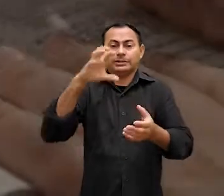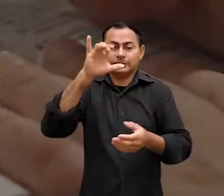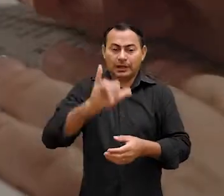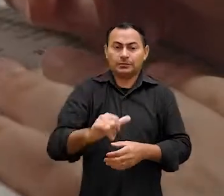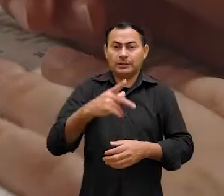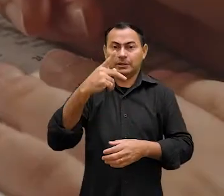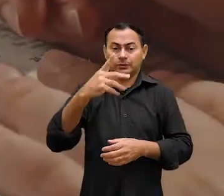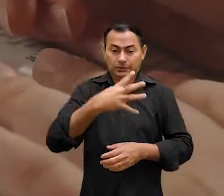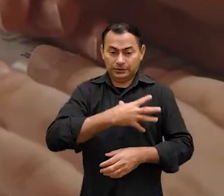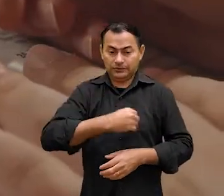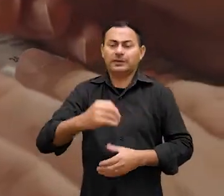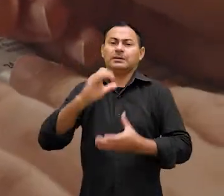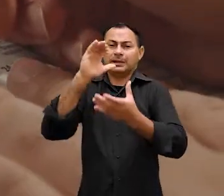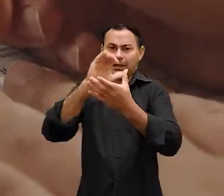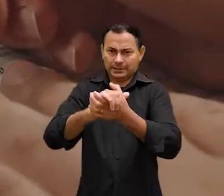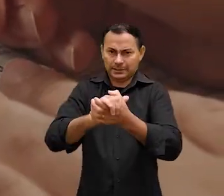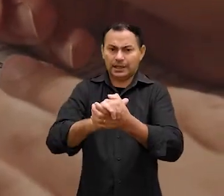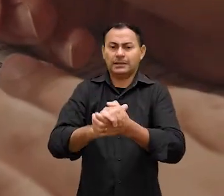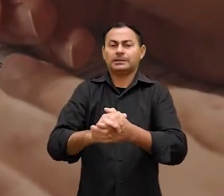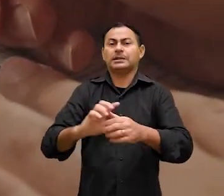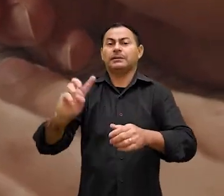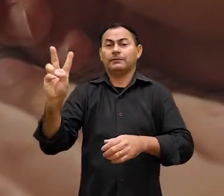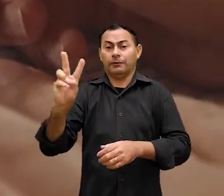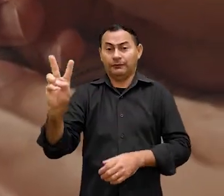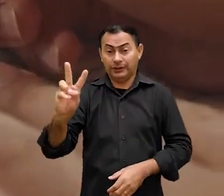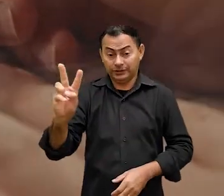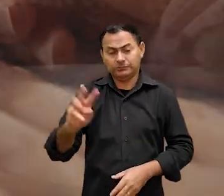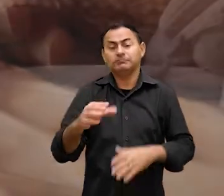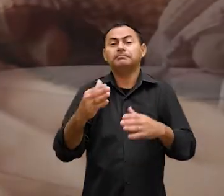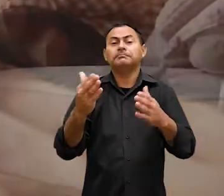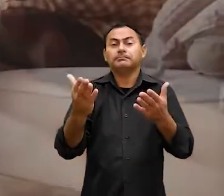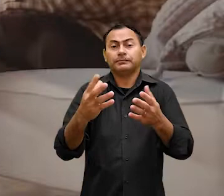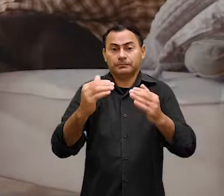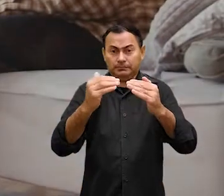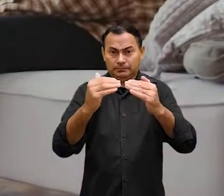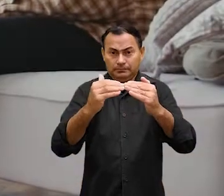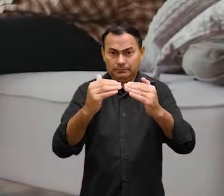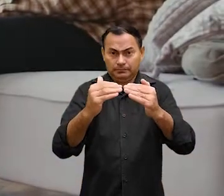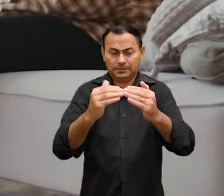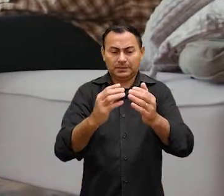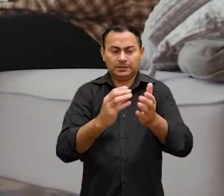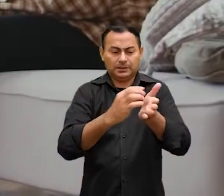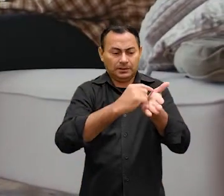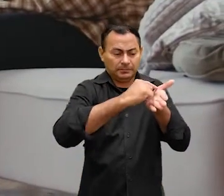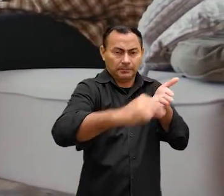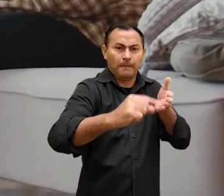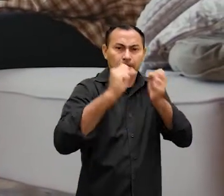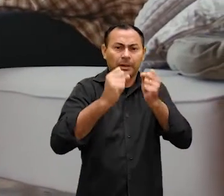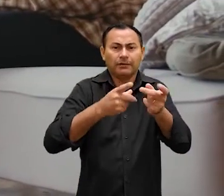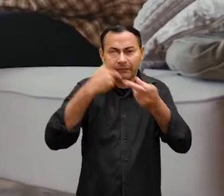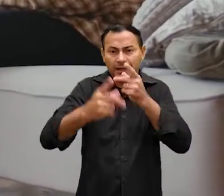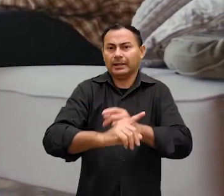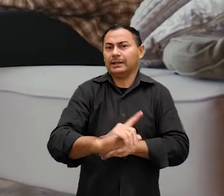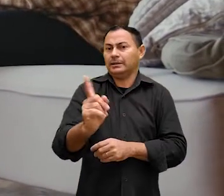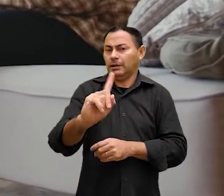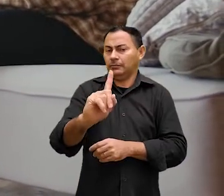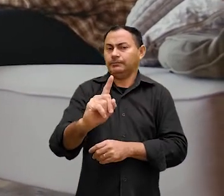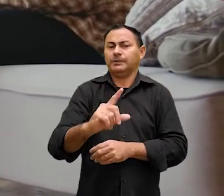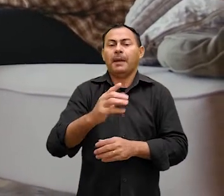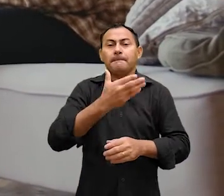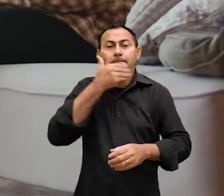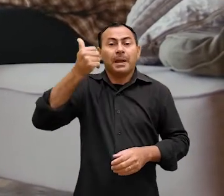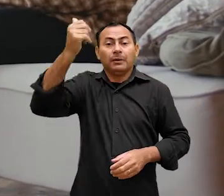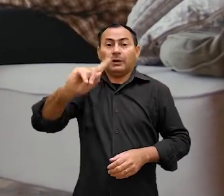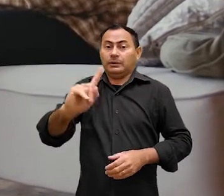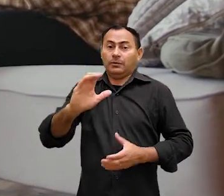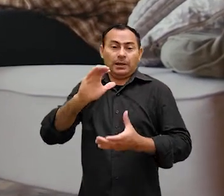Seus filhos devem se casar se forem virgens? Bem, de acordo com este versículo, podemos concluir que não, que seria melhor